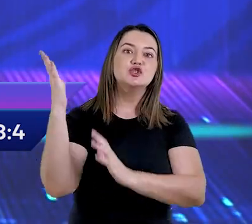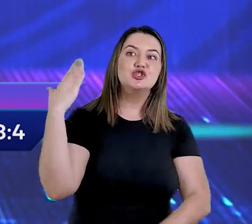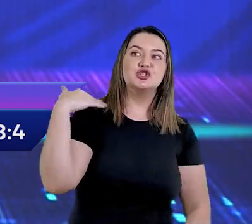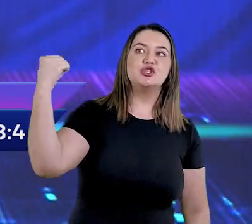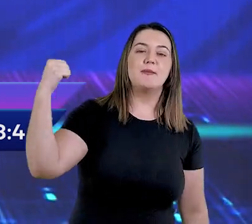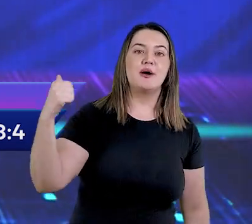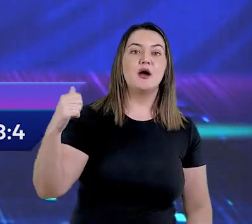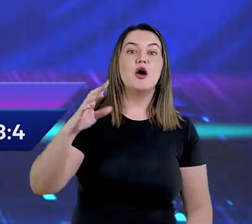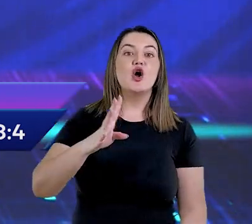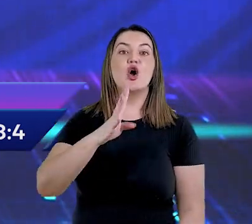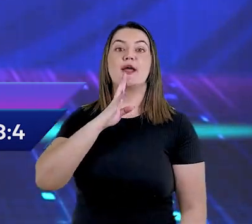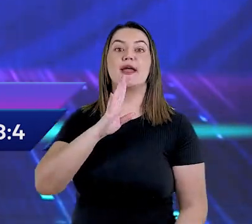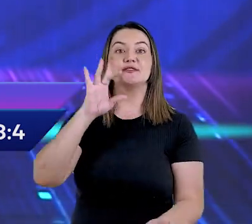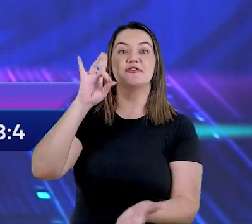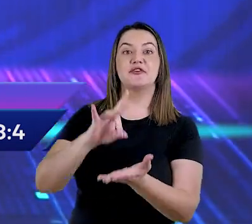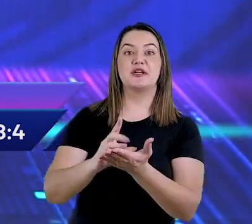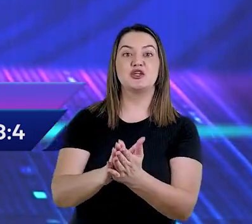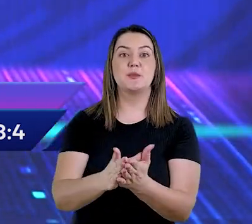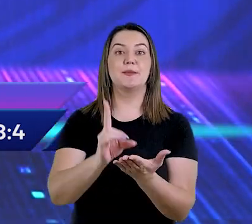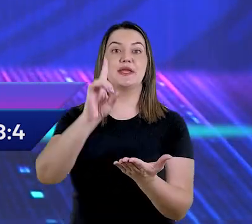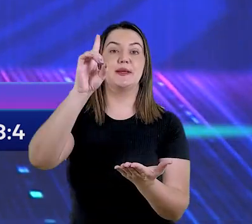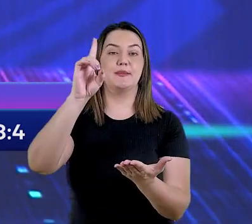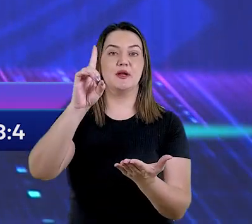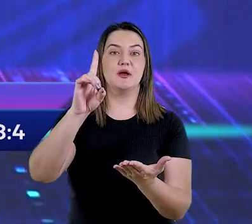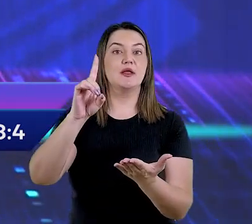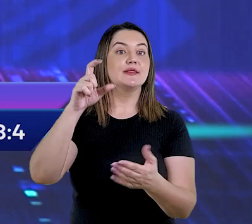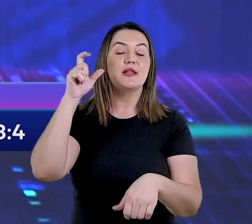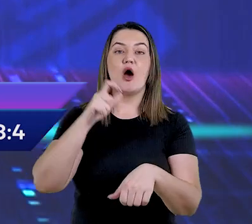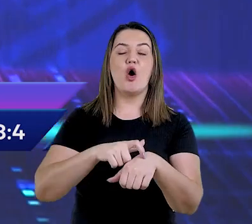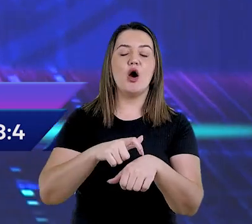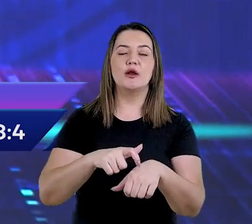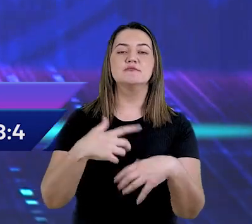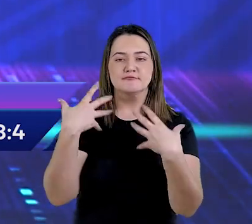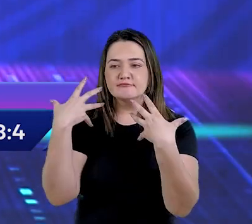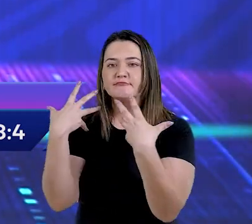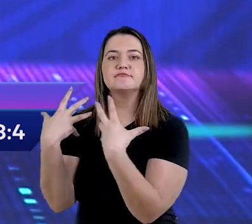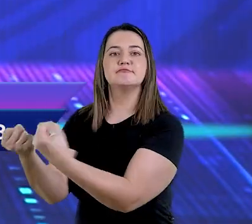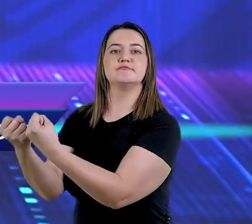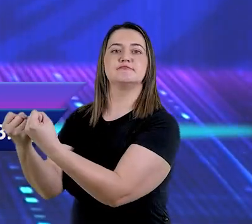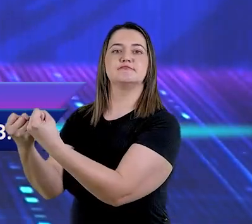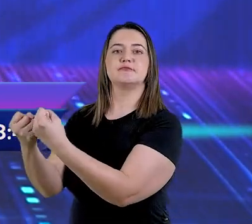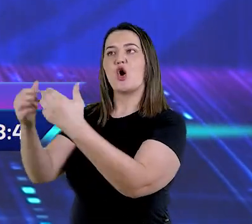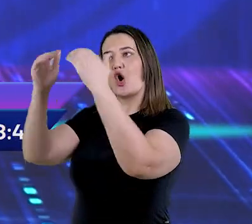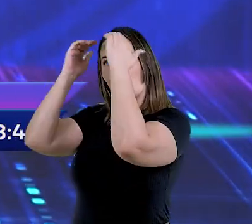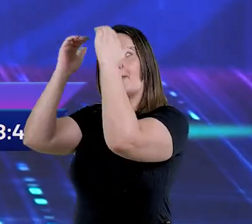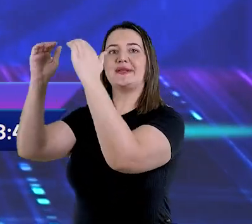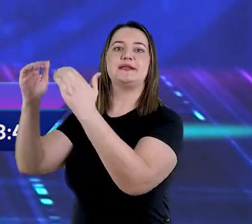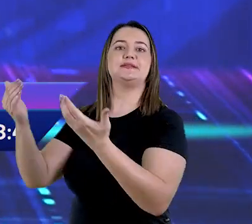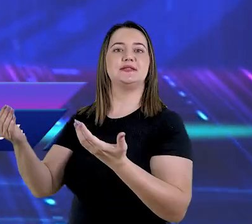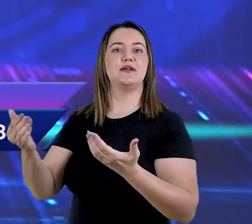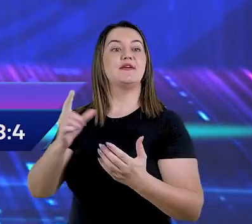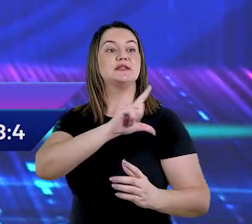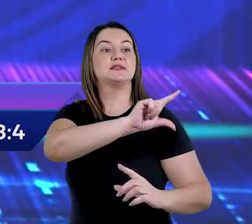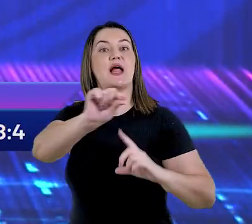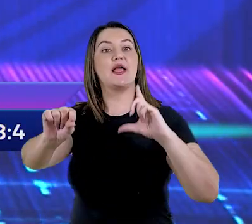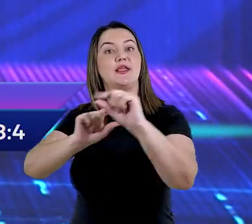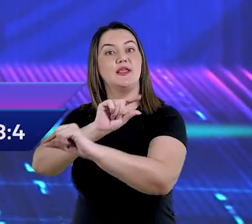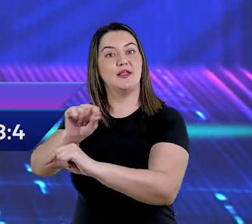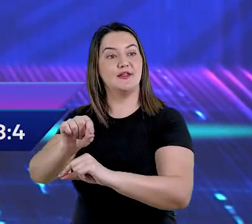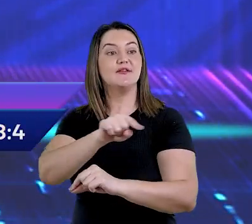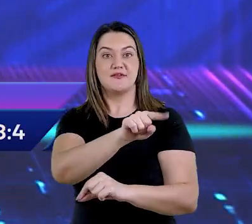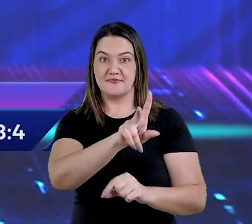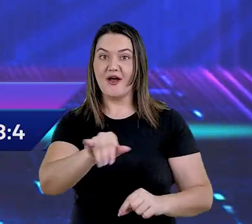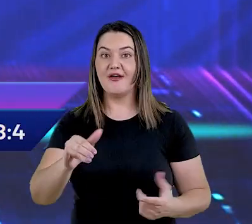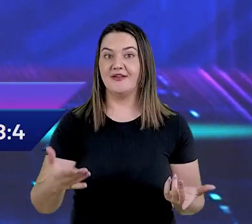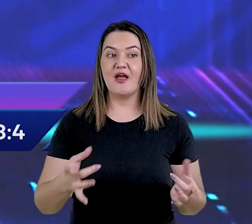na Bíblia estão sendo colocados diante dos seus olhos, demonstrarão obediência e virão para o lado